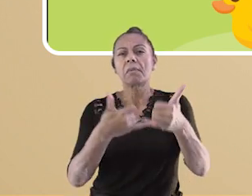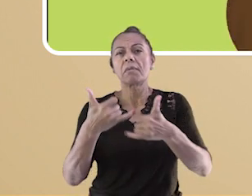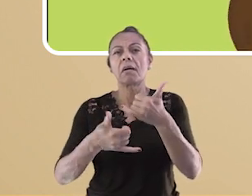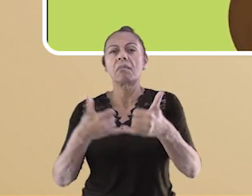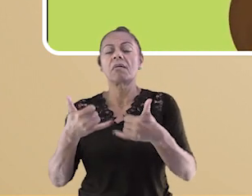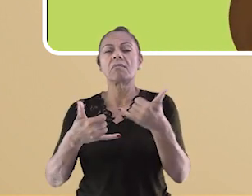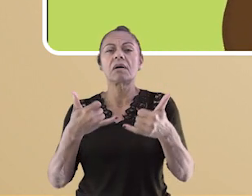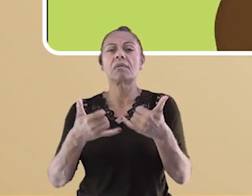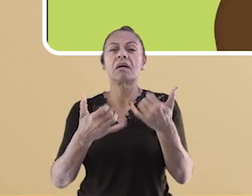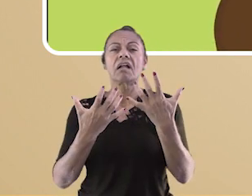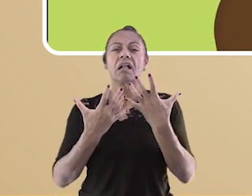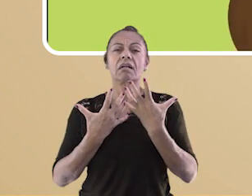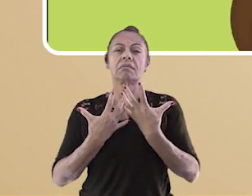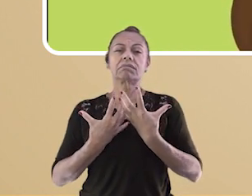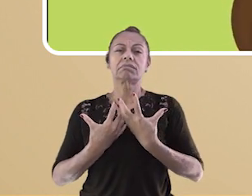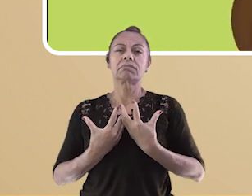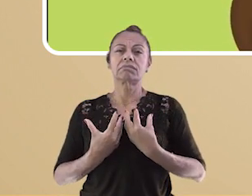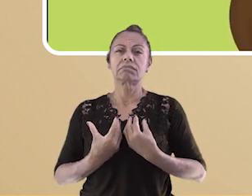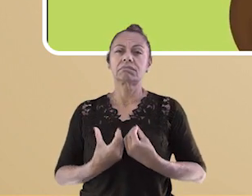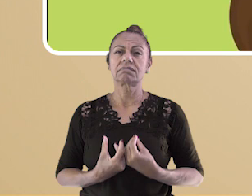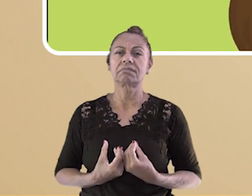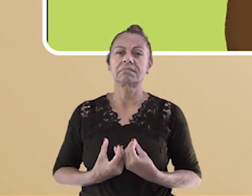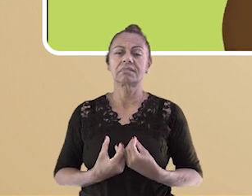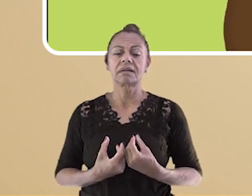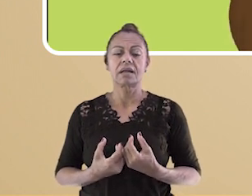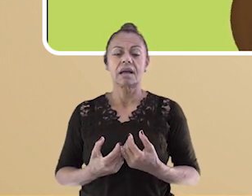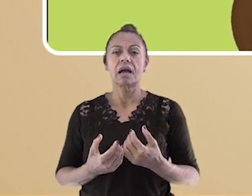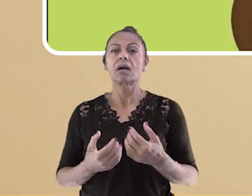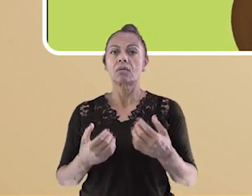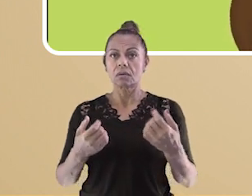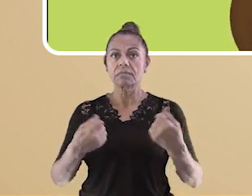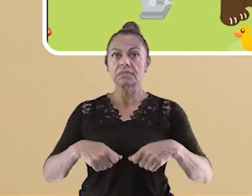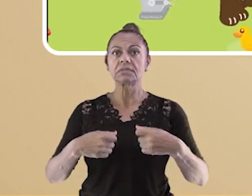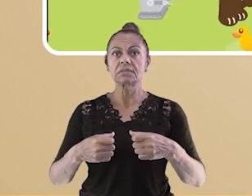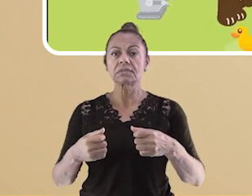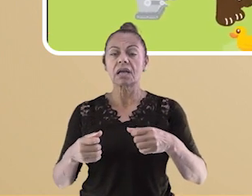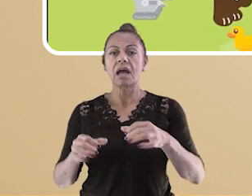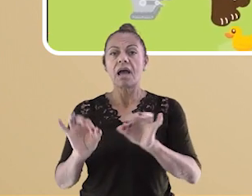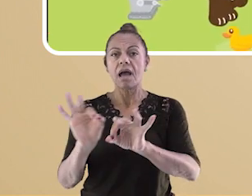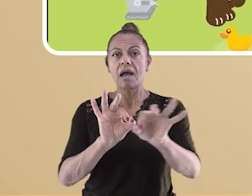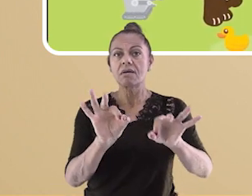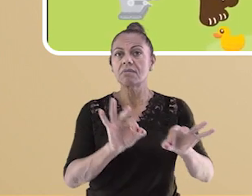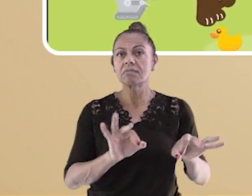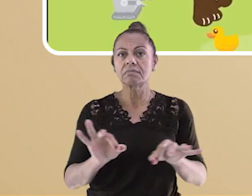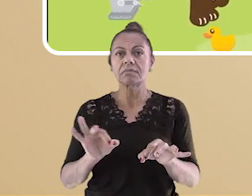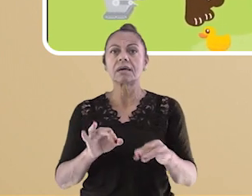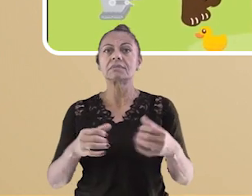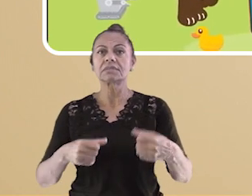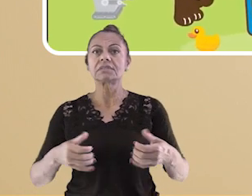brincando. E não sobrou nadinha pra arrumar essa bagunça.